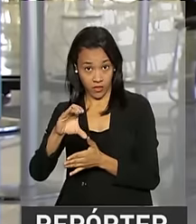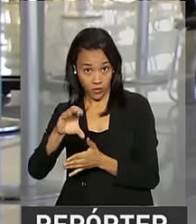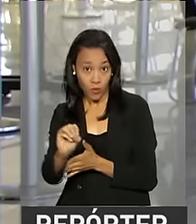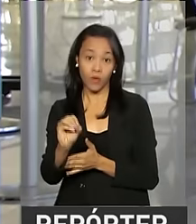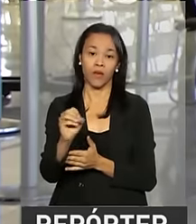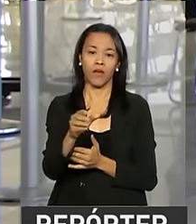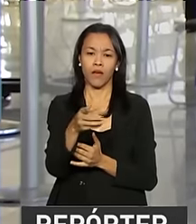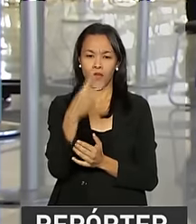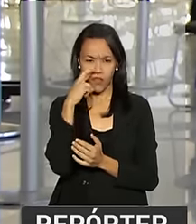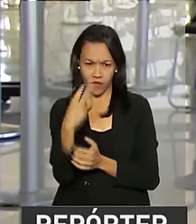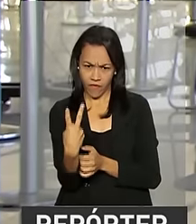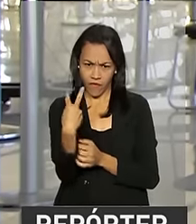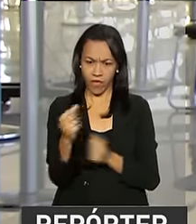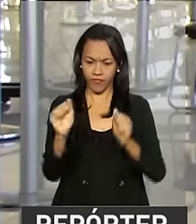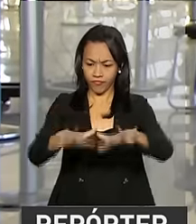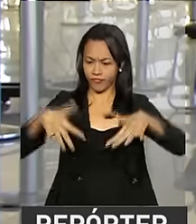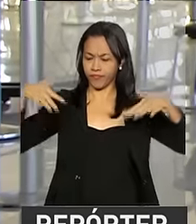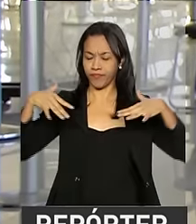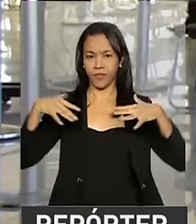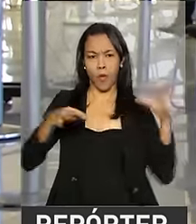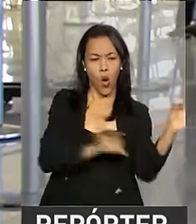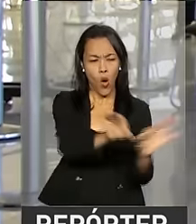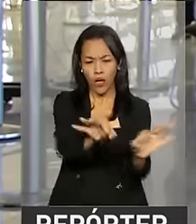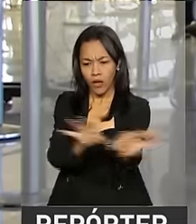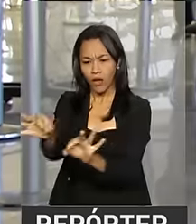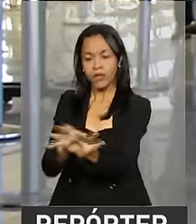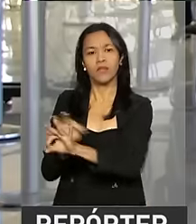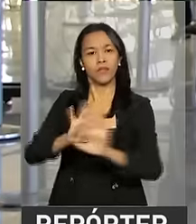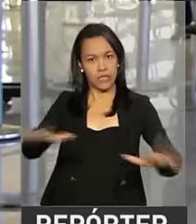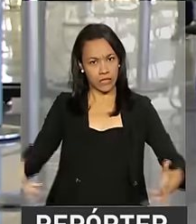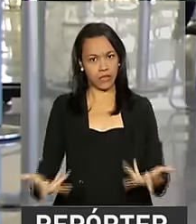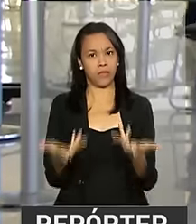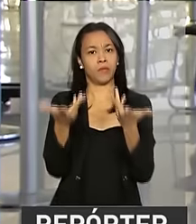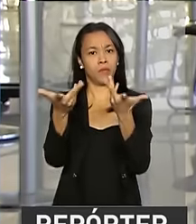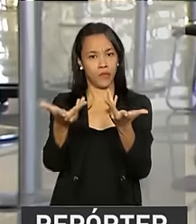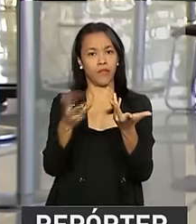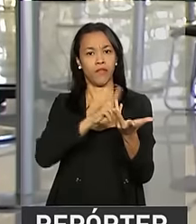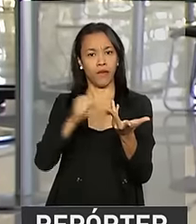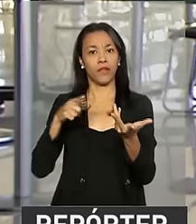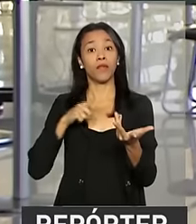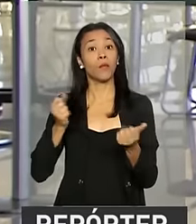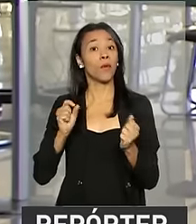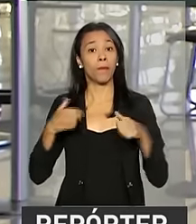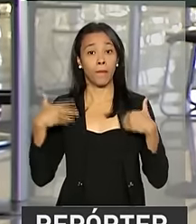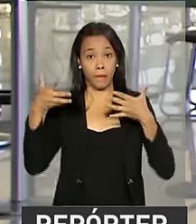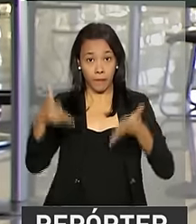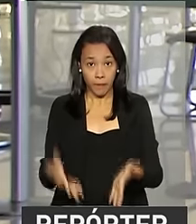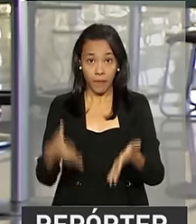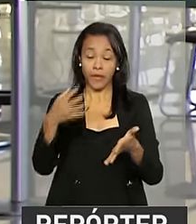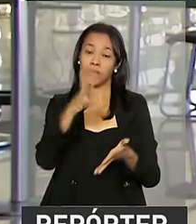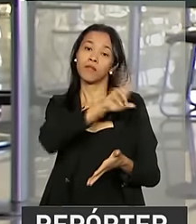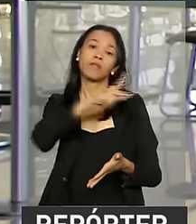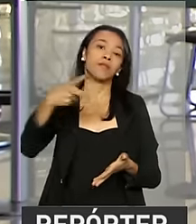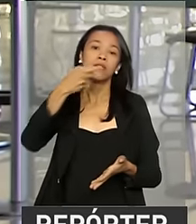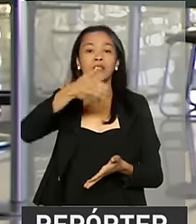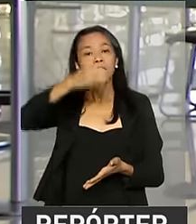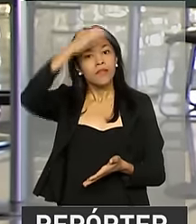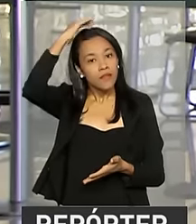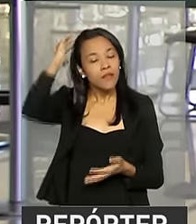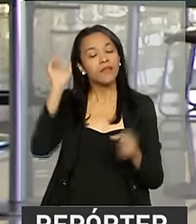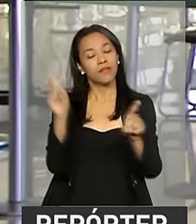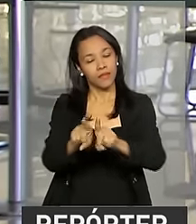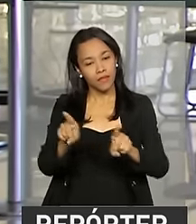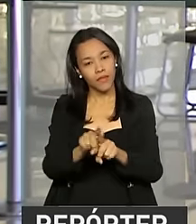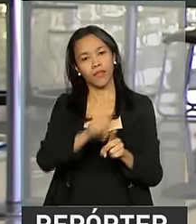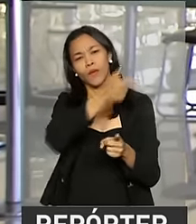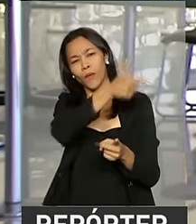ver aqui atrás, estão sendo feitos os últimos preparativos para essa cerimônia, que vai ter aí a participação do presidente em exercício, Michel Temer, e também